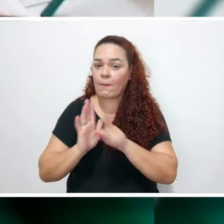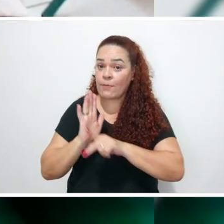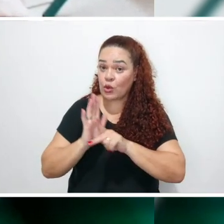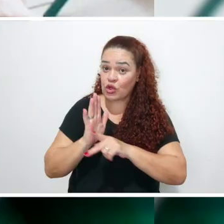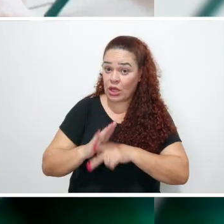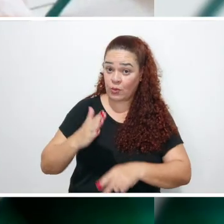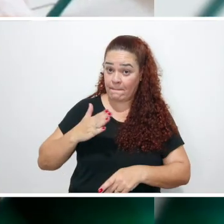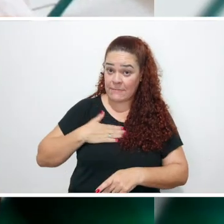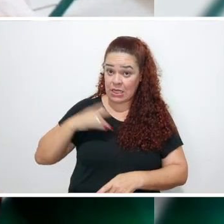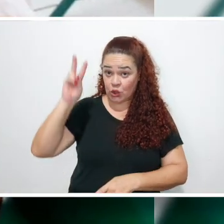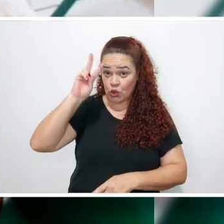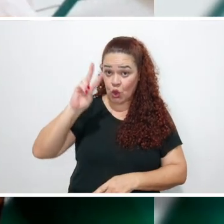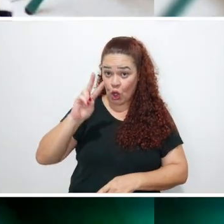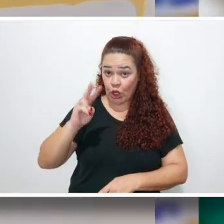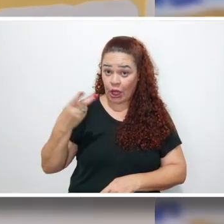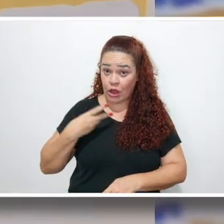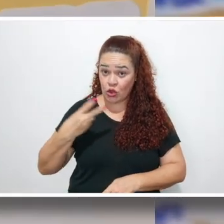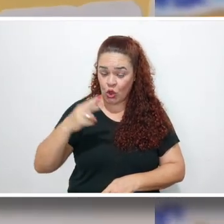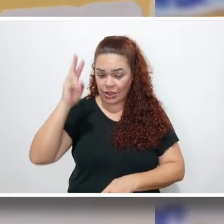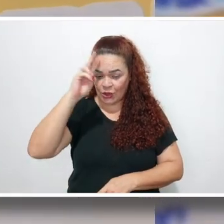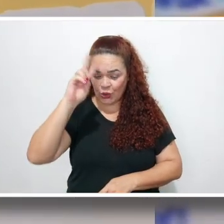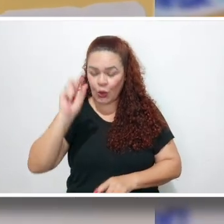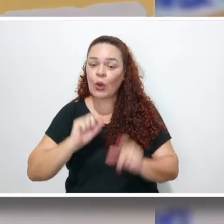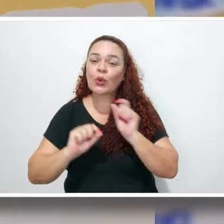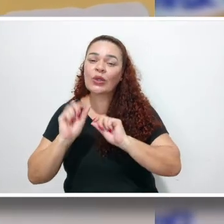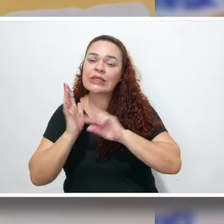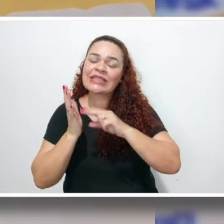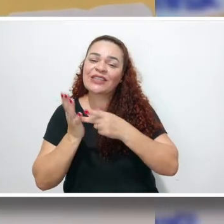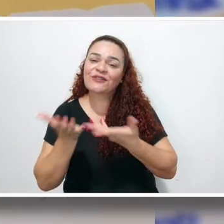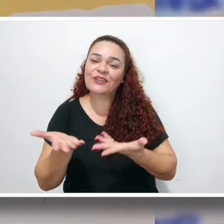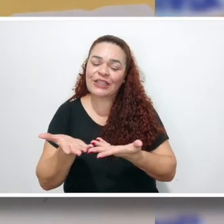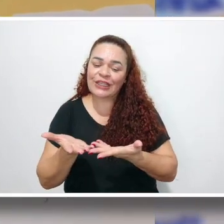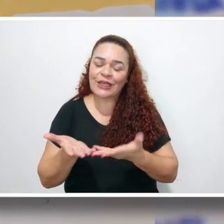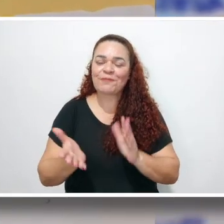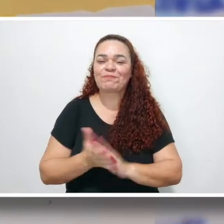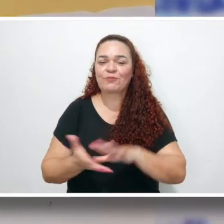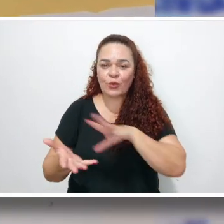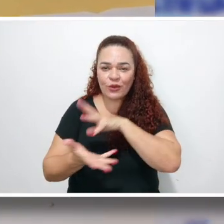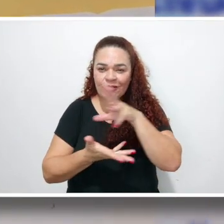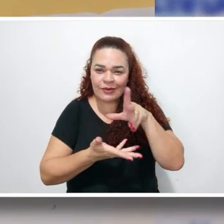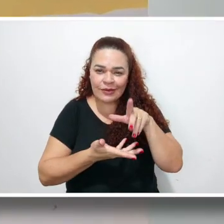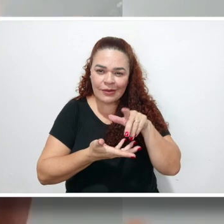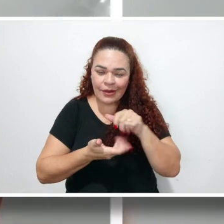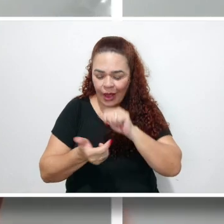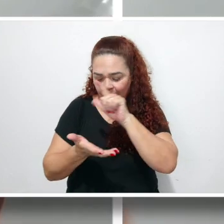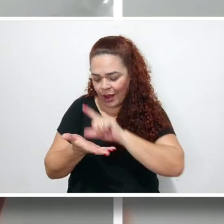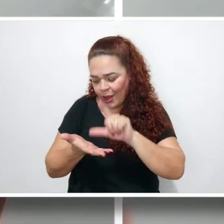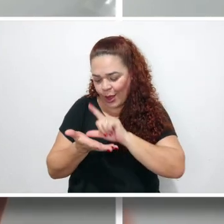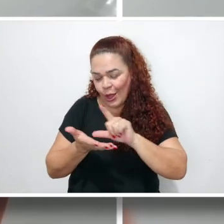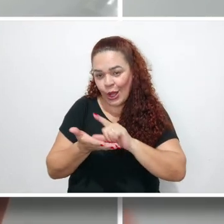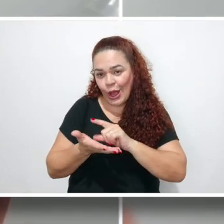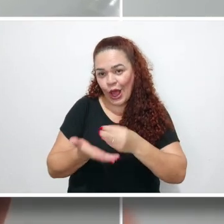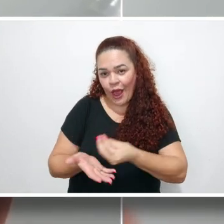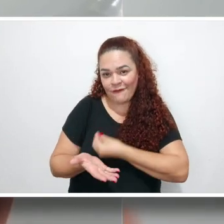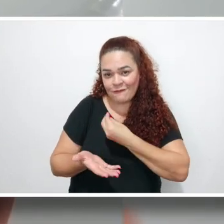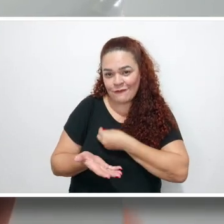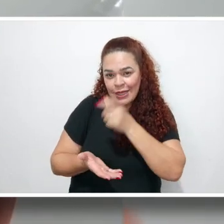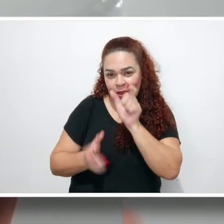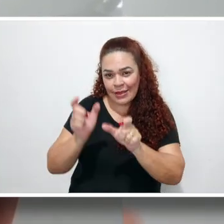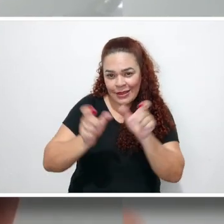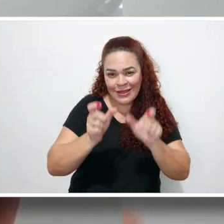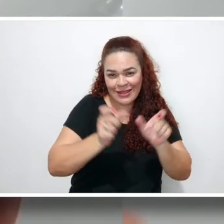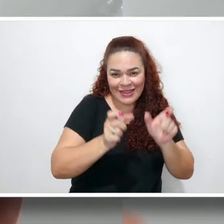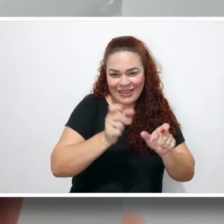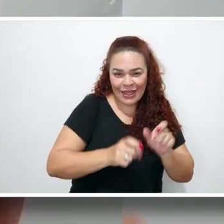o projeto Minhas Histórias, Nossas Histórias, que consiste basicamente em trazer o universo literário e as histórias de vida